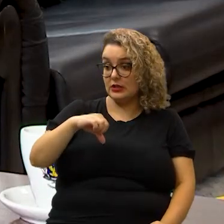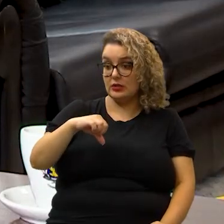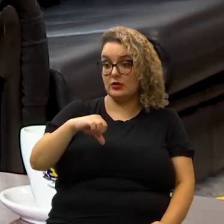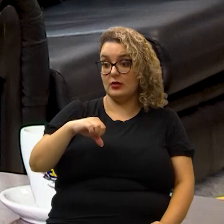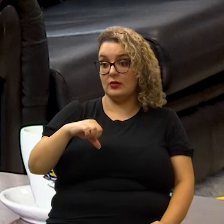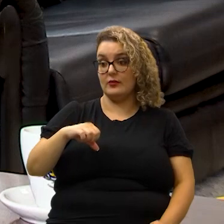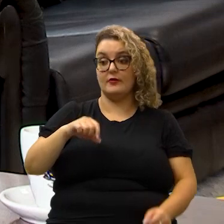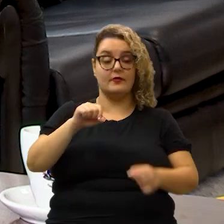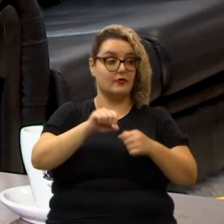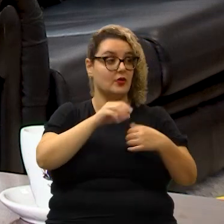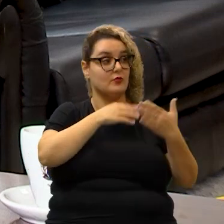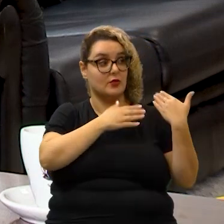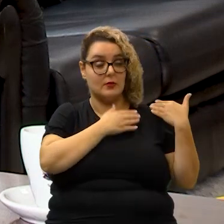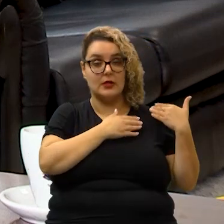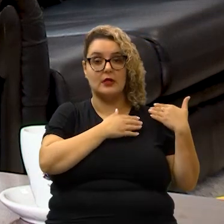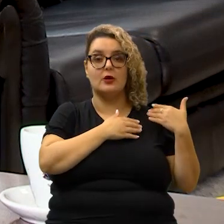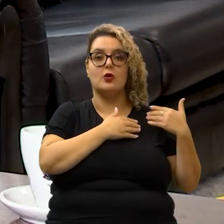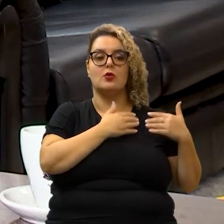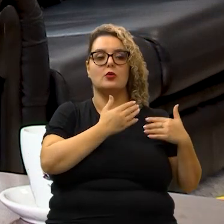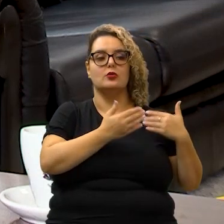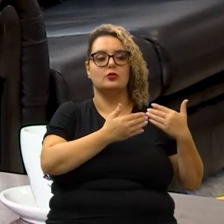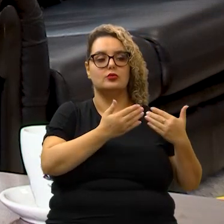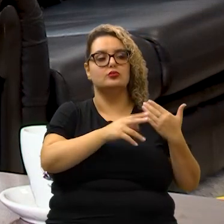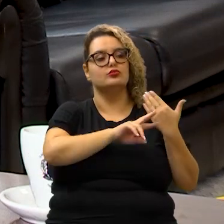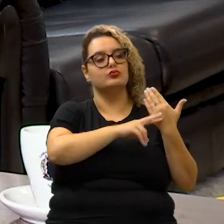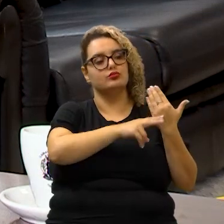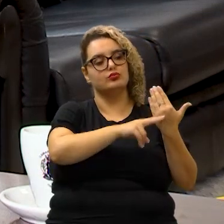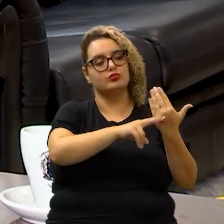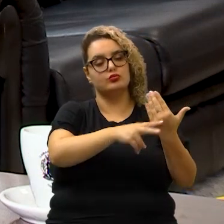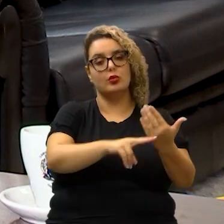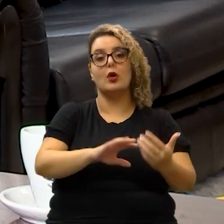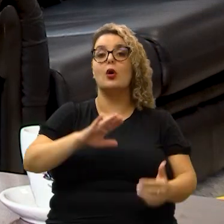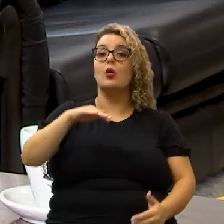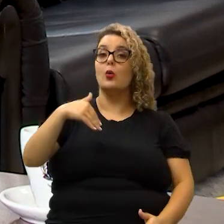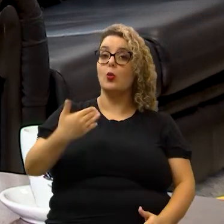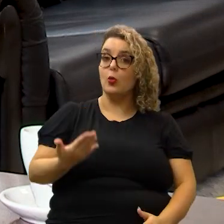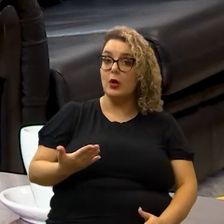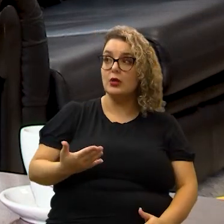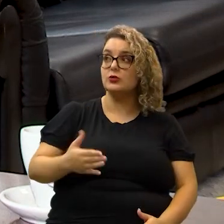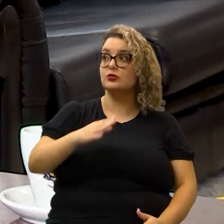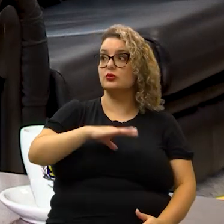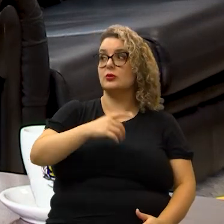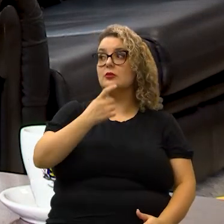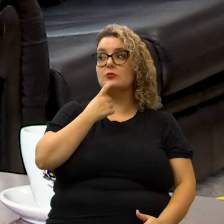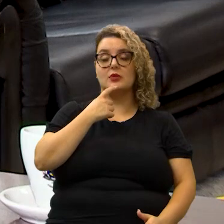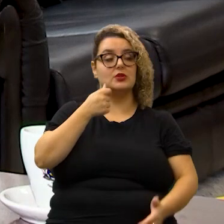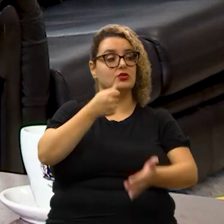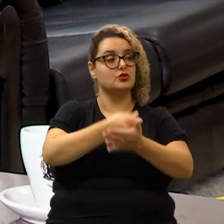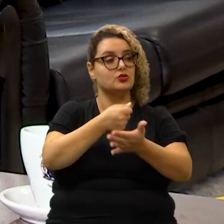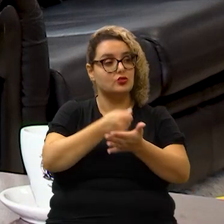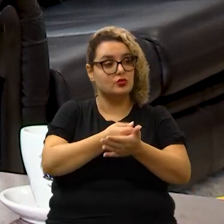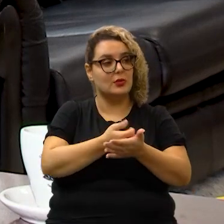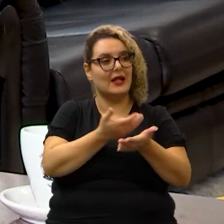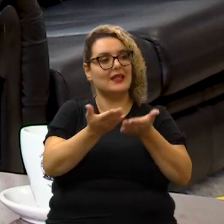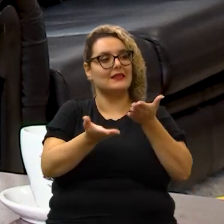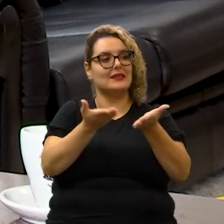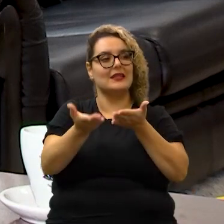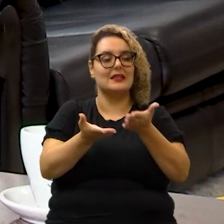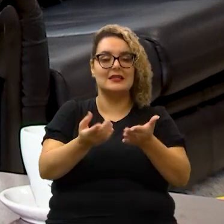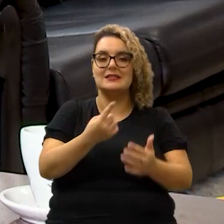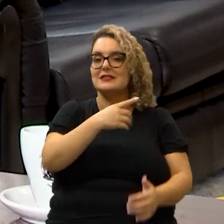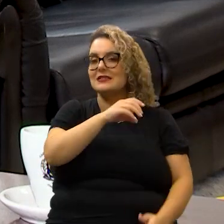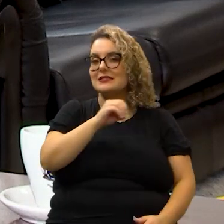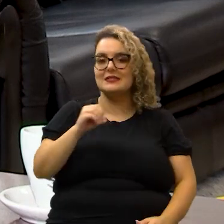continua produzindo frutos. Quando Campinas se obrigou a tratar 100% do seu esgoto,